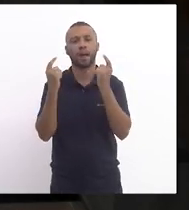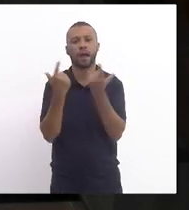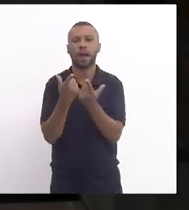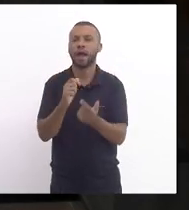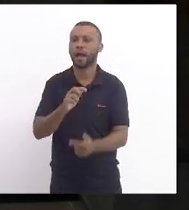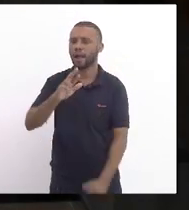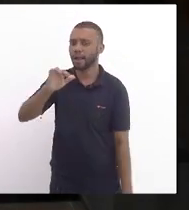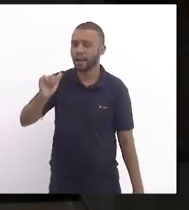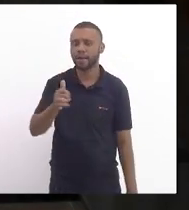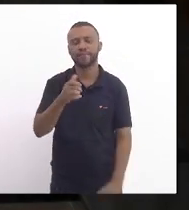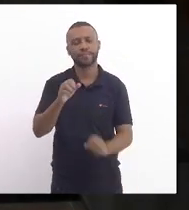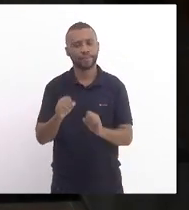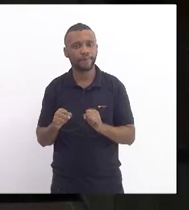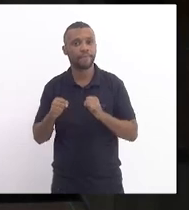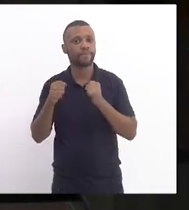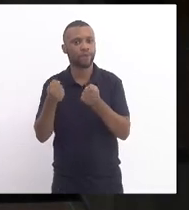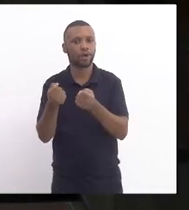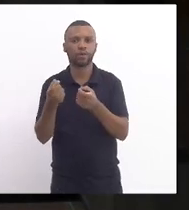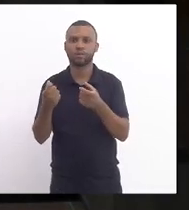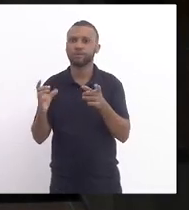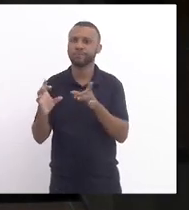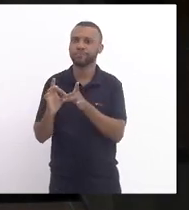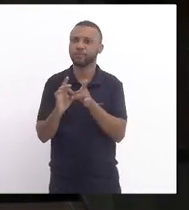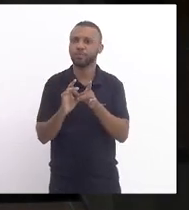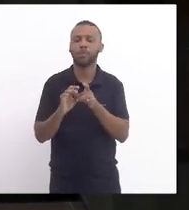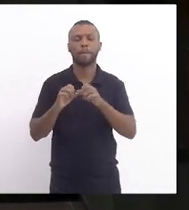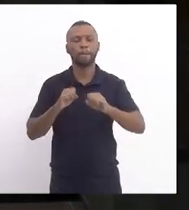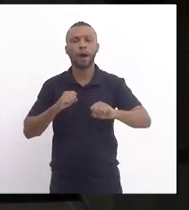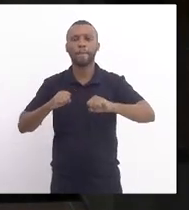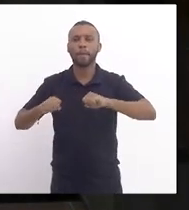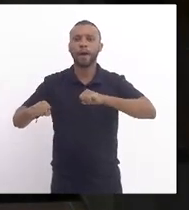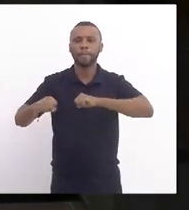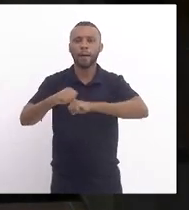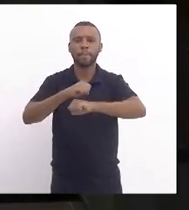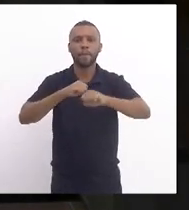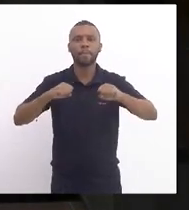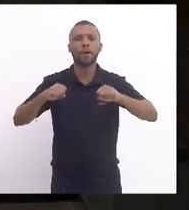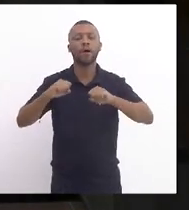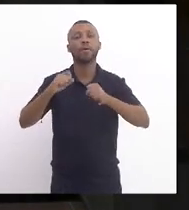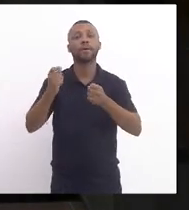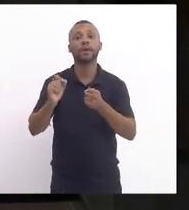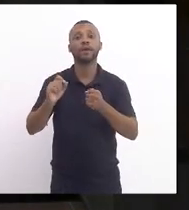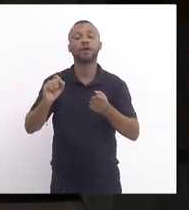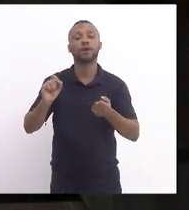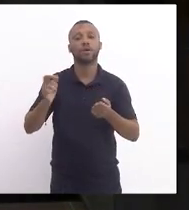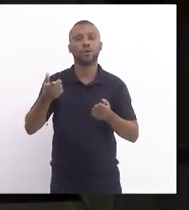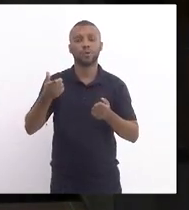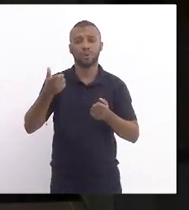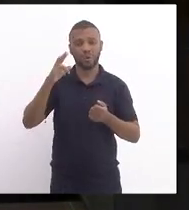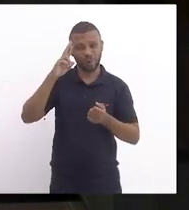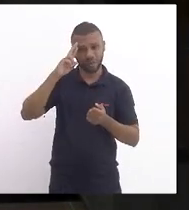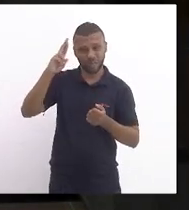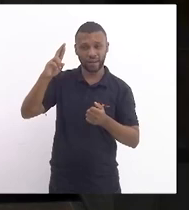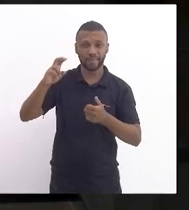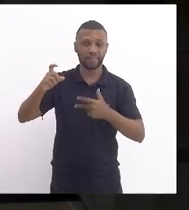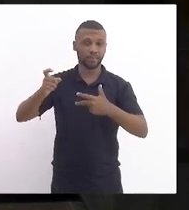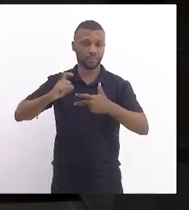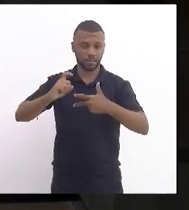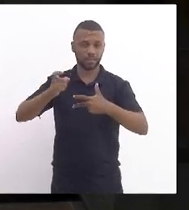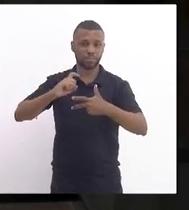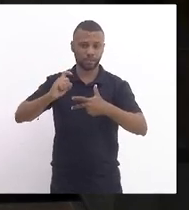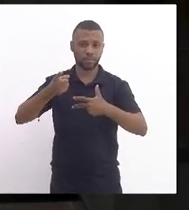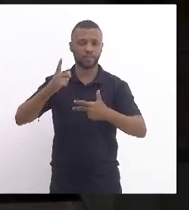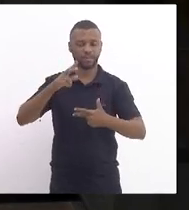que fortaleça esse movimento ele tá vendo para que o chefe do executivo mande